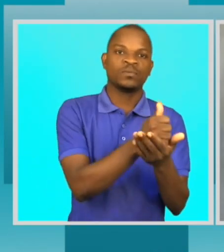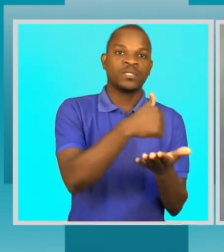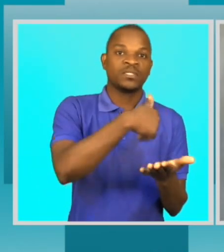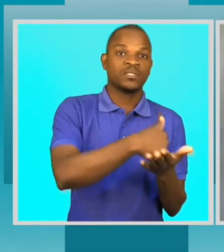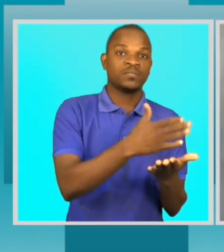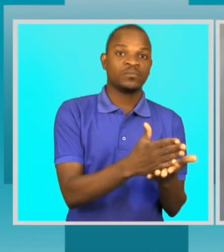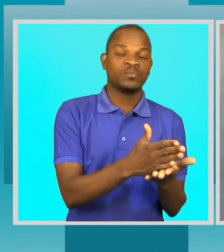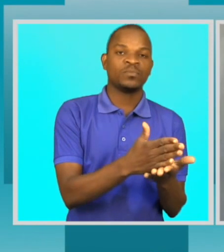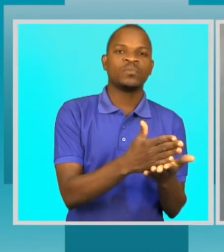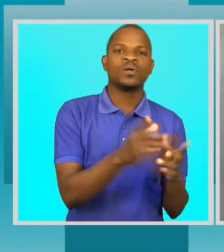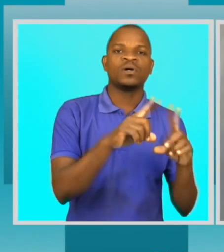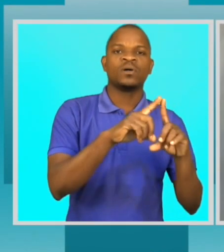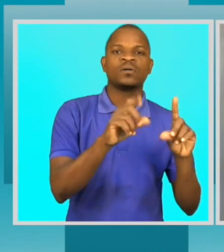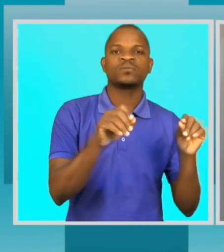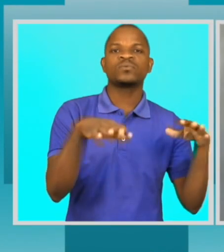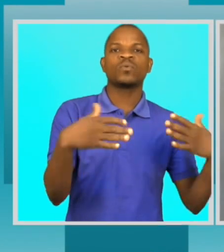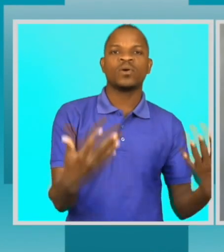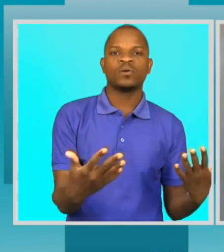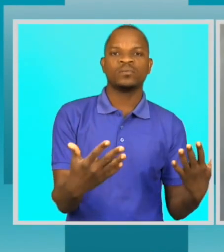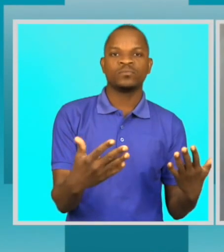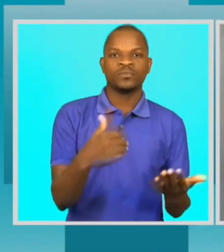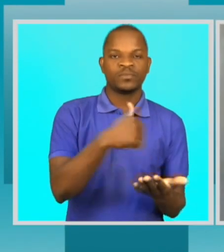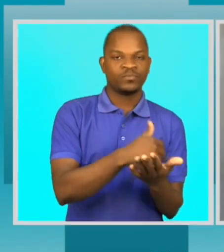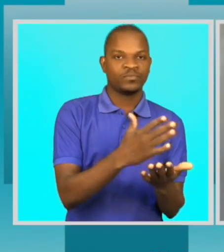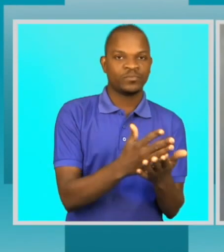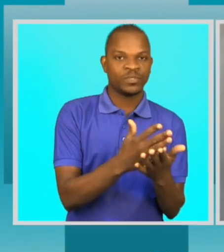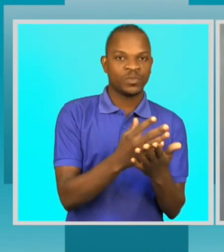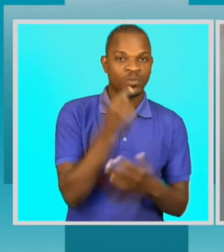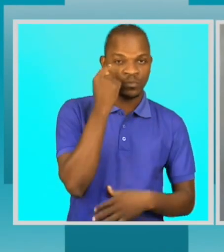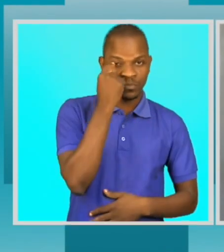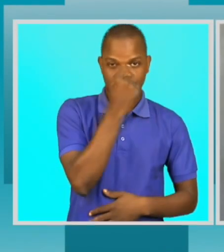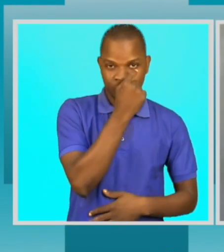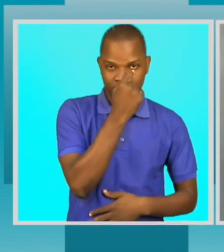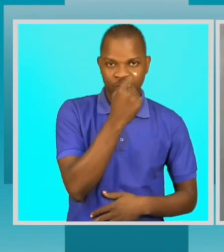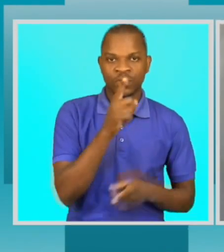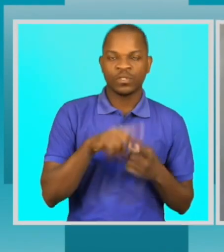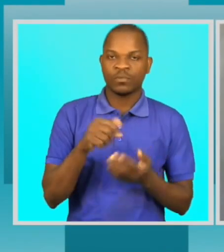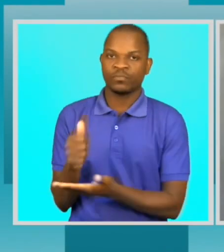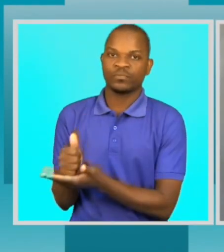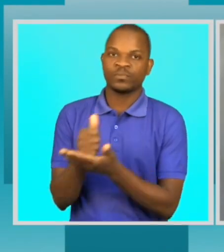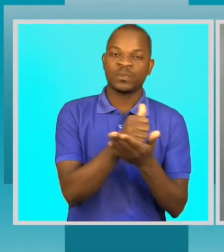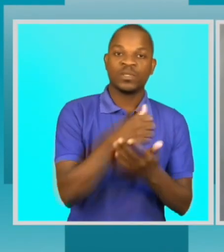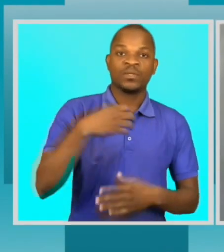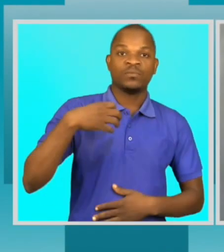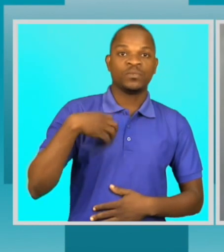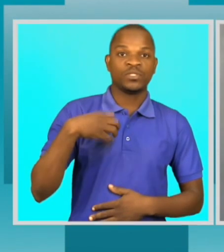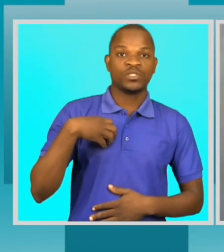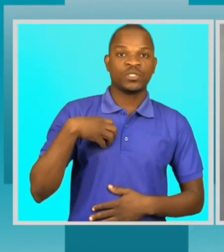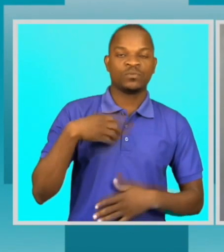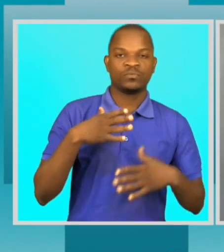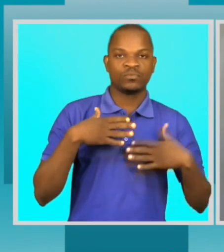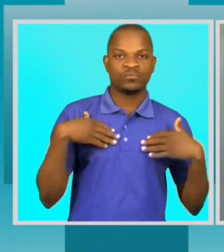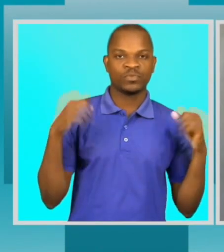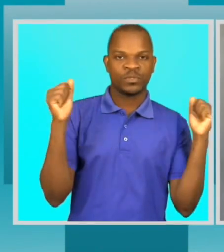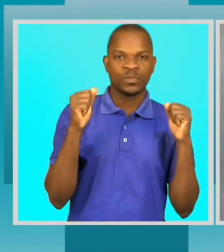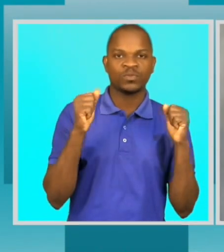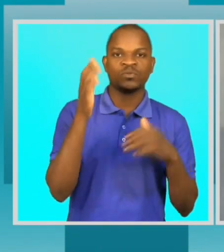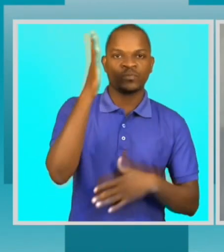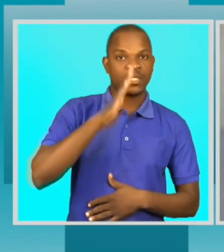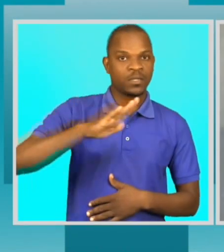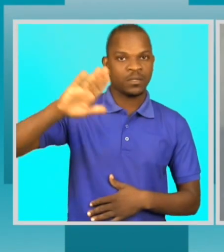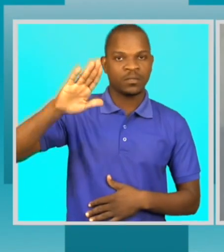saúde ocular, onde apoiamos o Ministério também de Saúde a nível nacional. Falando